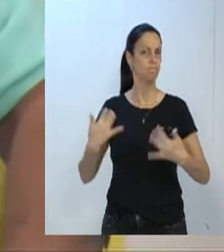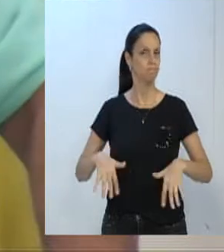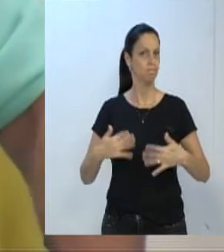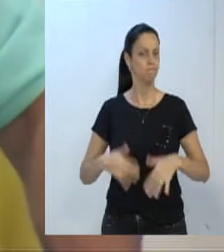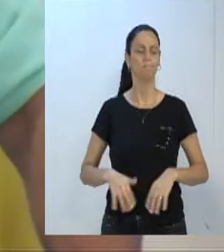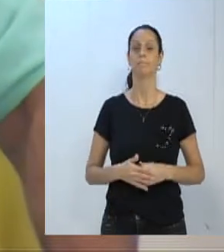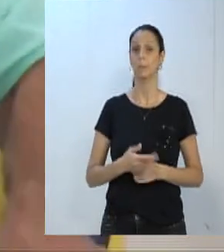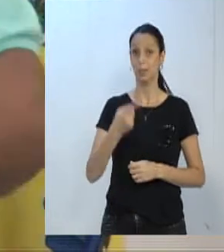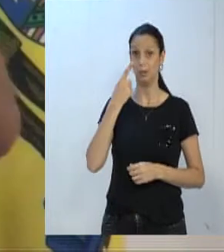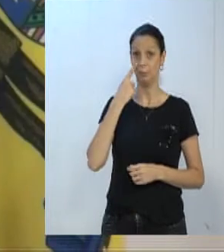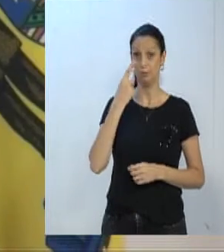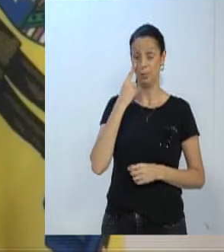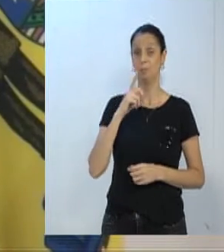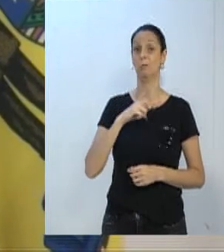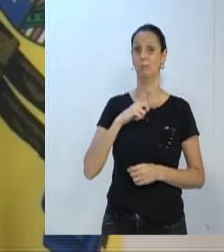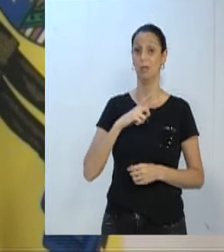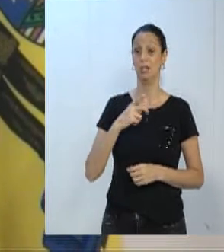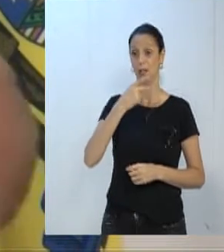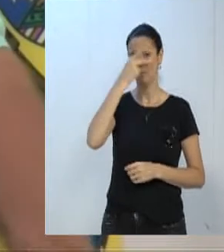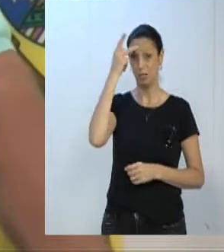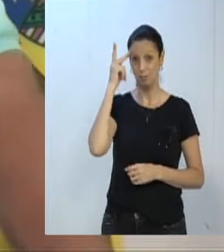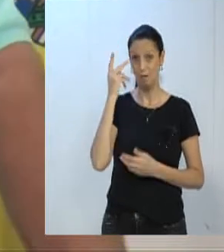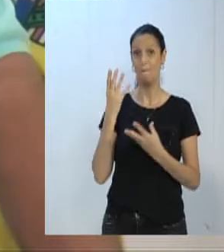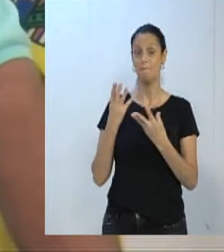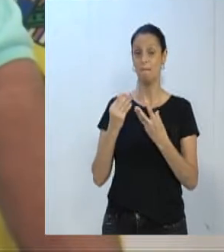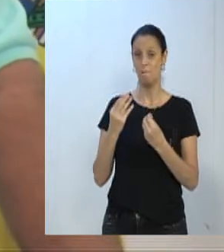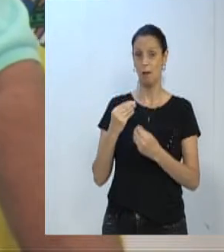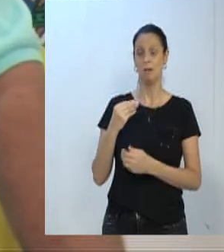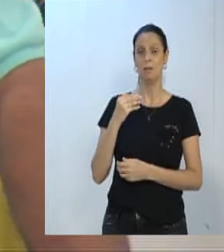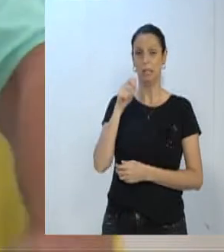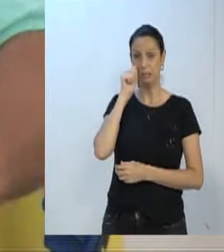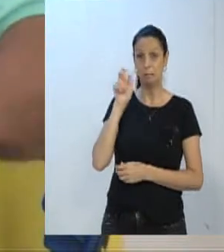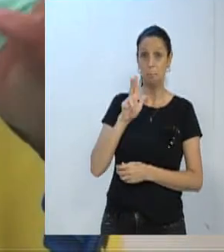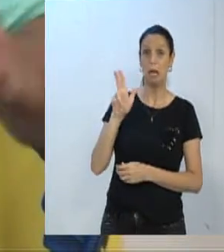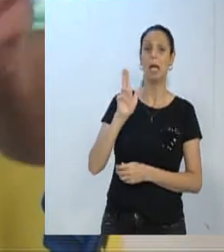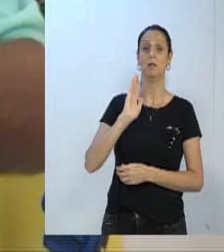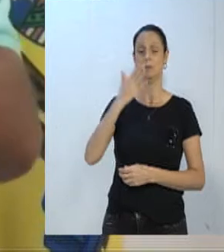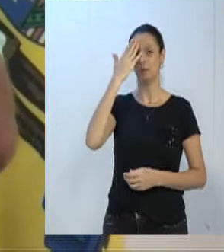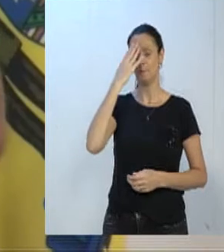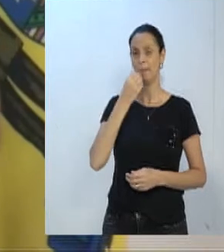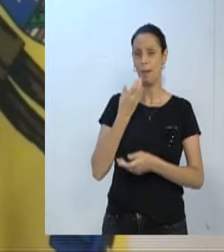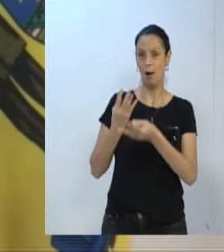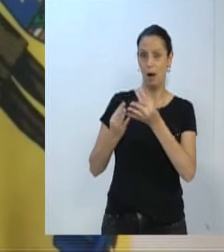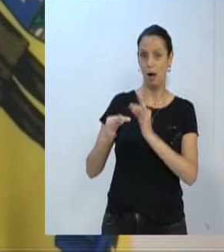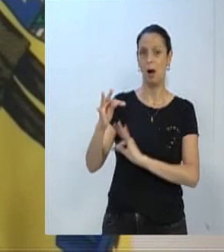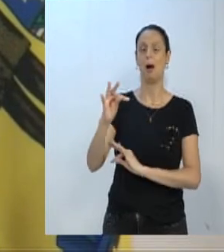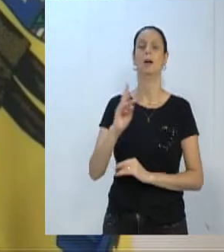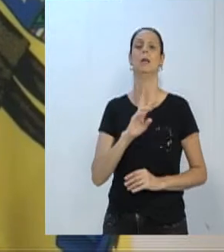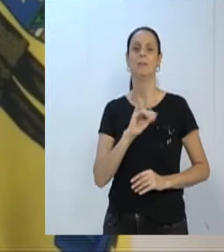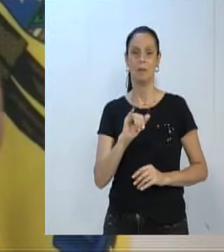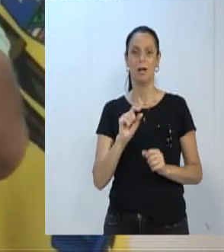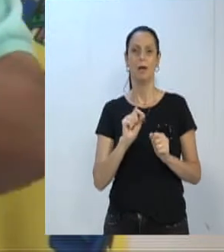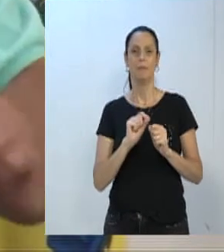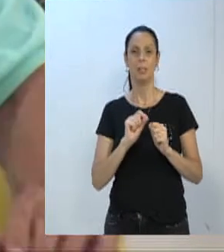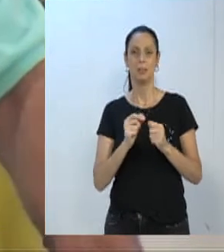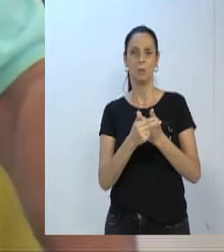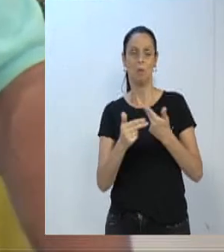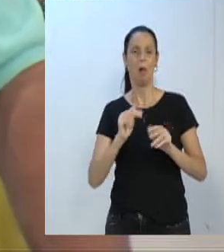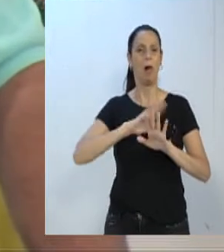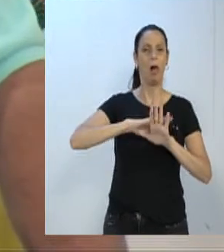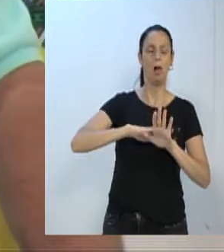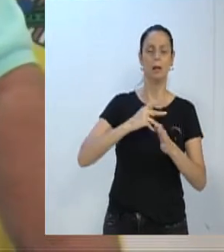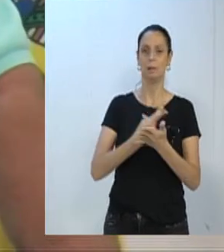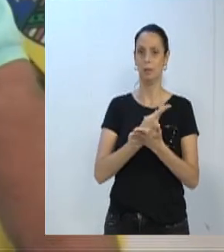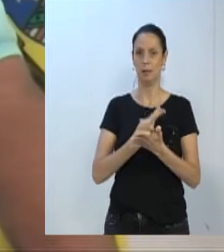5g já estão muito bem adiantado em alguns países e muitas vezes e muitas vezes é muitas vezes